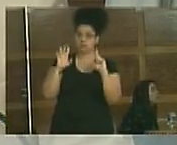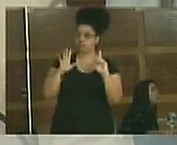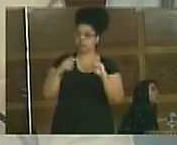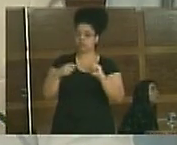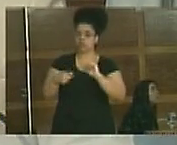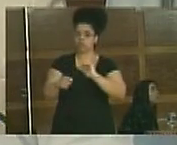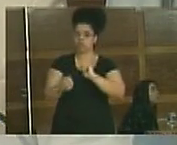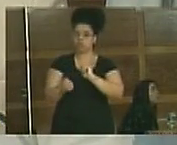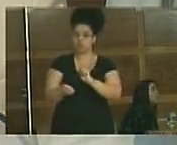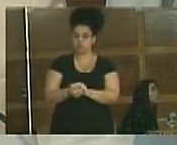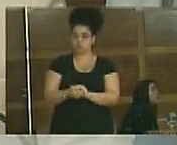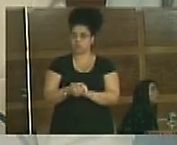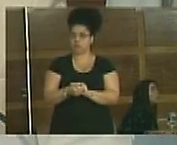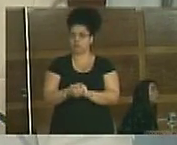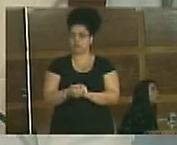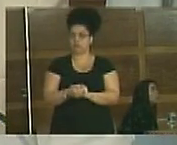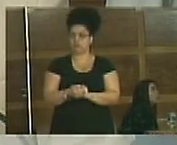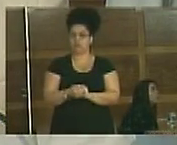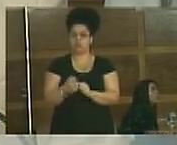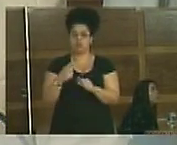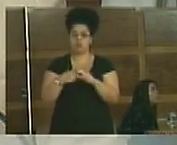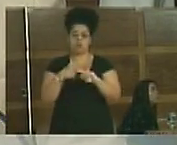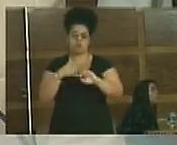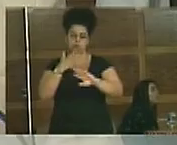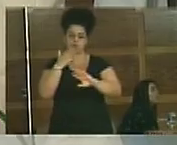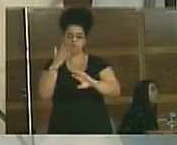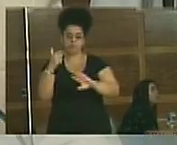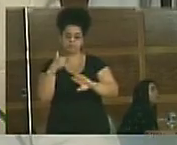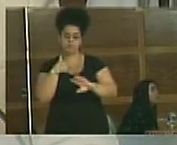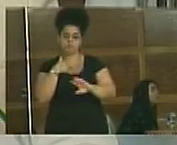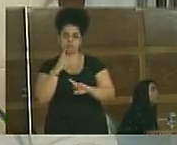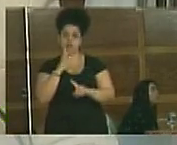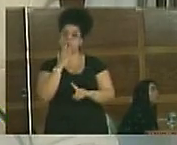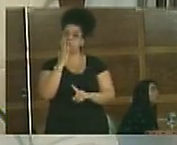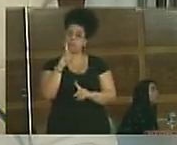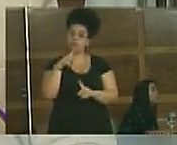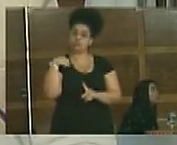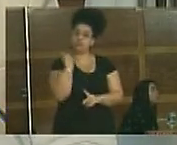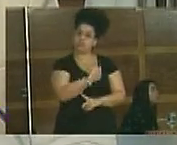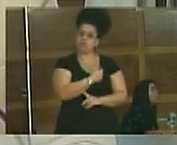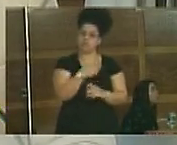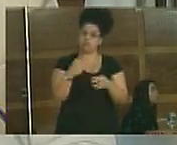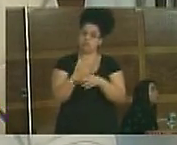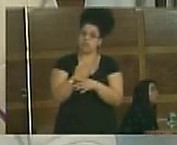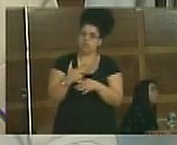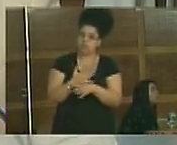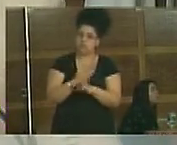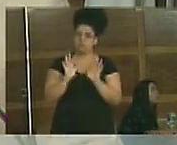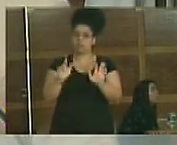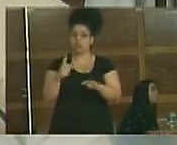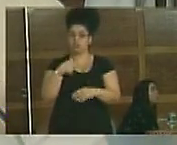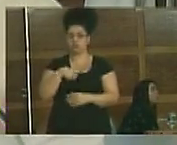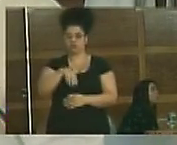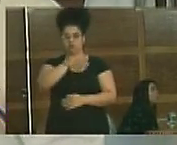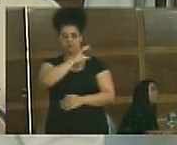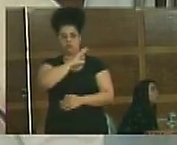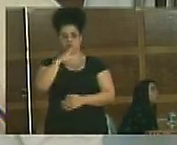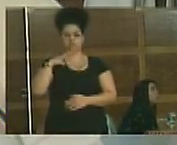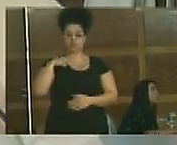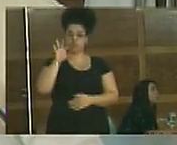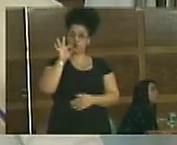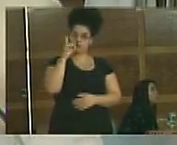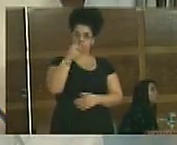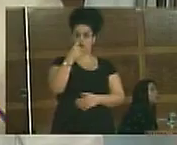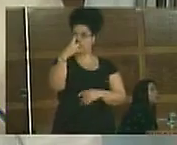gente e me ajudar, porque eu não estou aqui pedindo por mim. Eu estou pedindo por nós, pelo nosso município. Agora, como cidadão, eu estou encaminhando todas